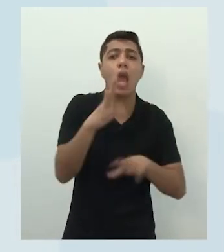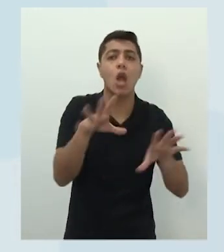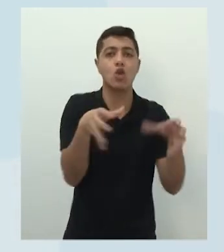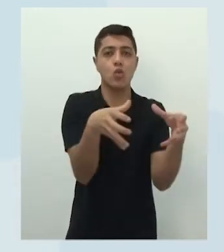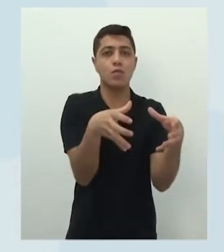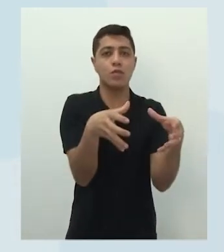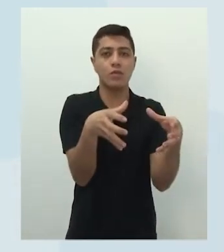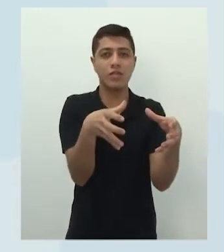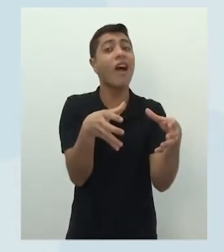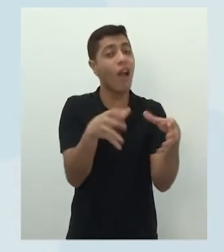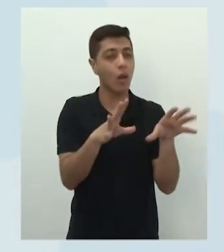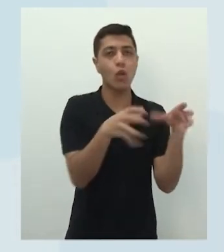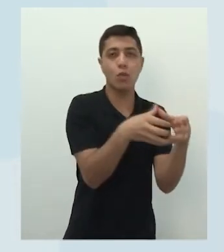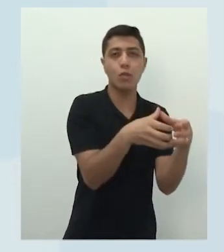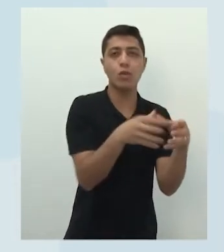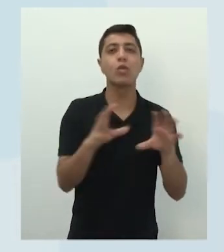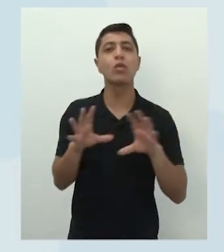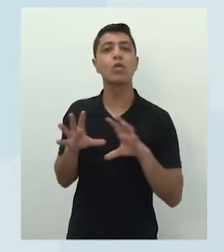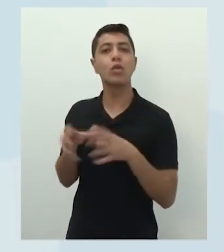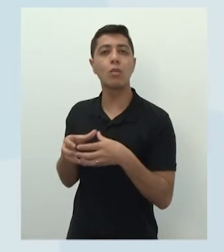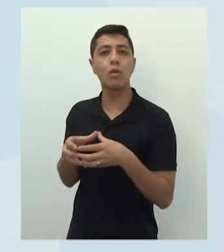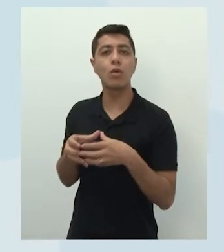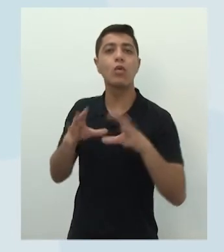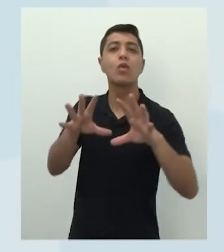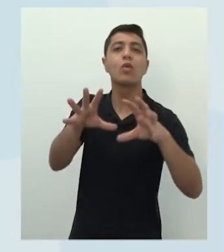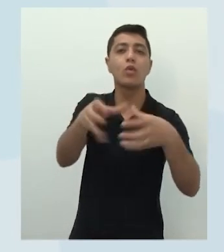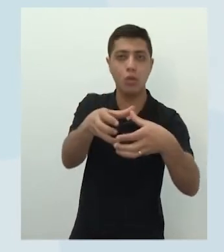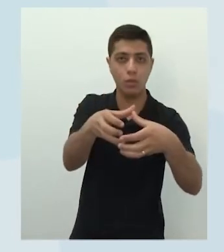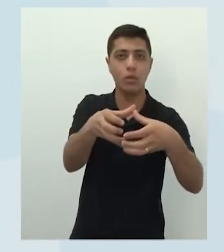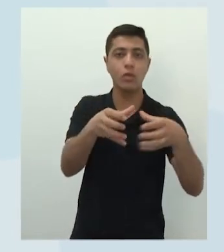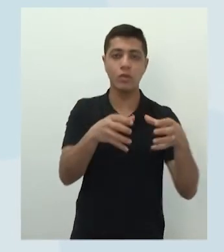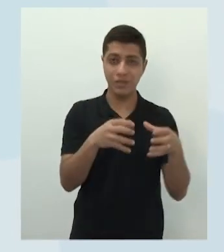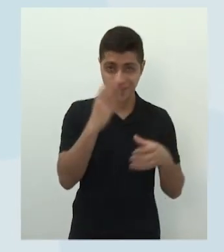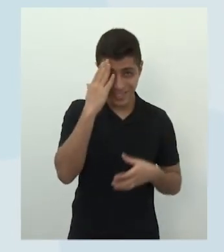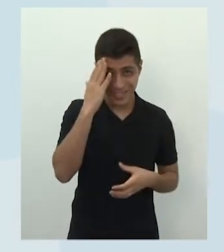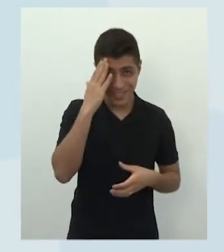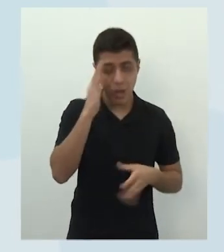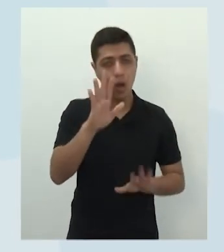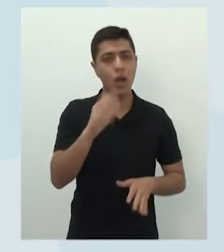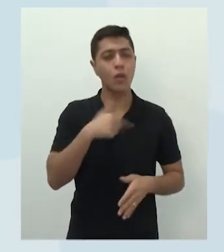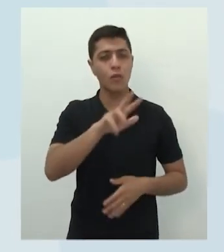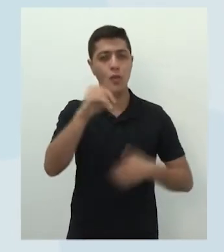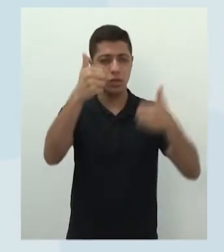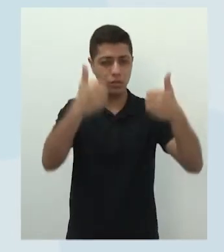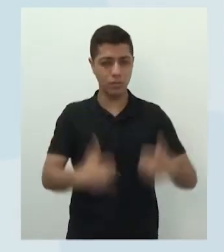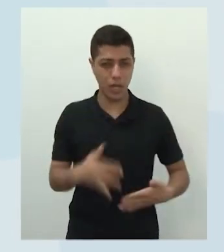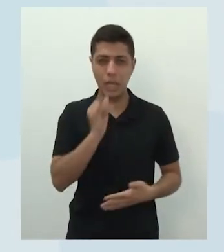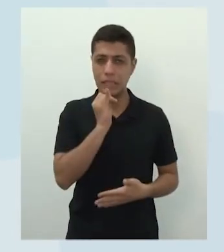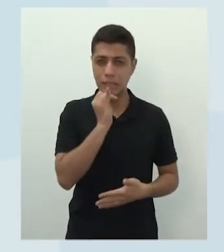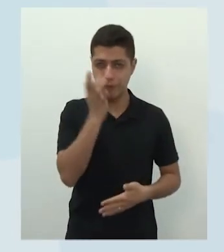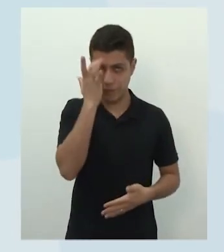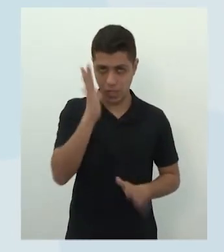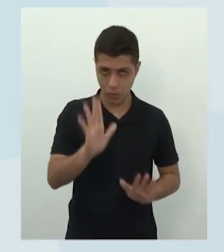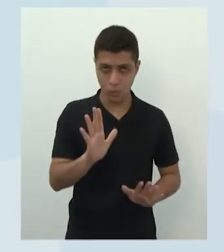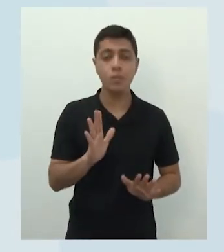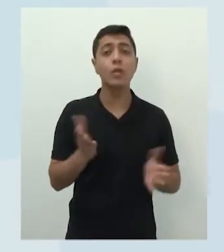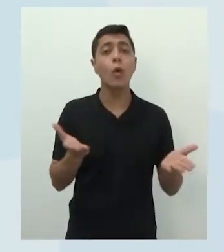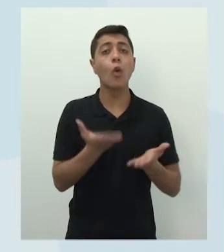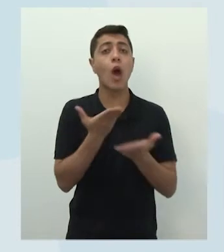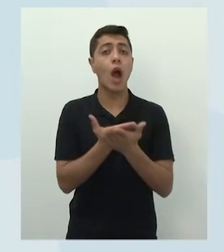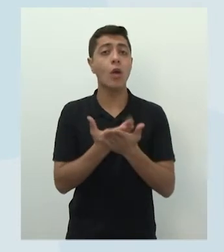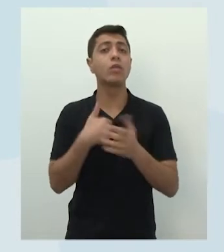qual é o papel de cada um. Eu vou dar um exemplo fácil de todo mundo entender. Se quando nós terminarmos essa aula, às 15h30, e